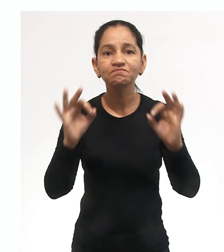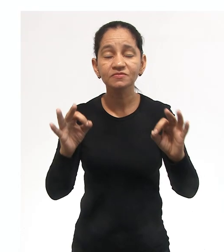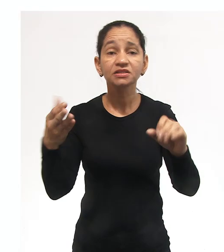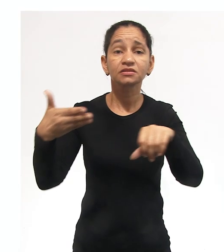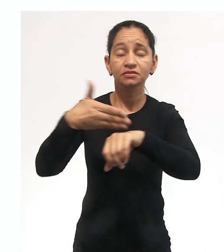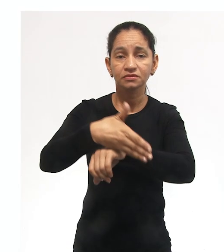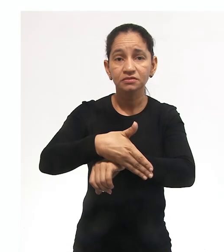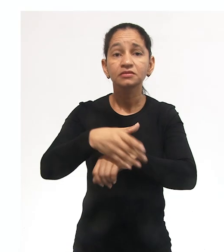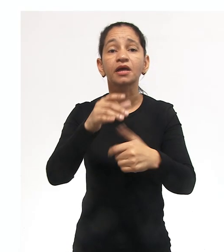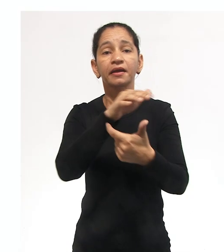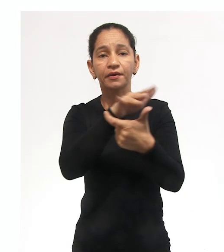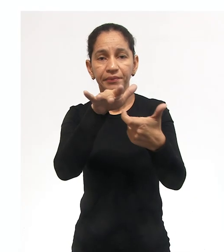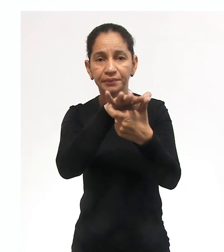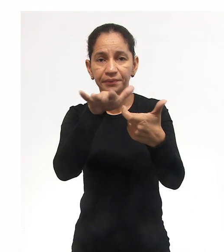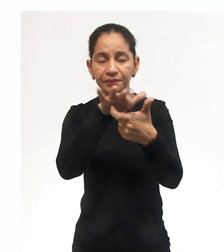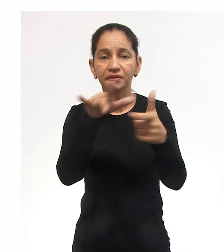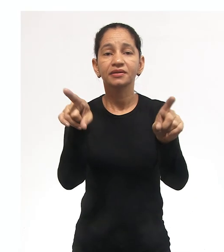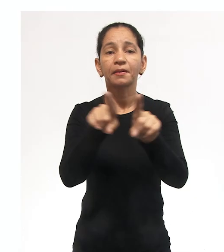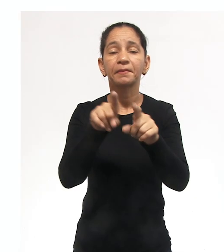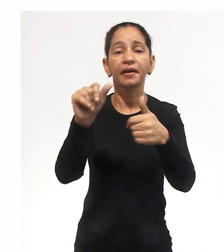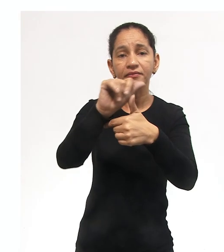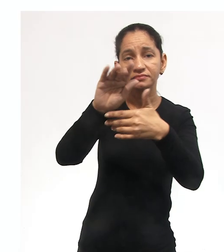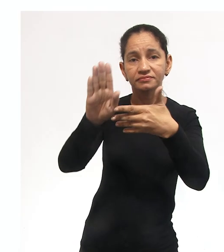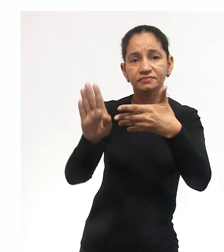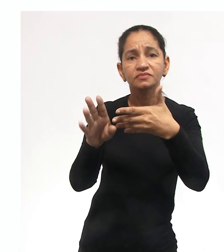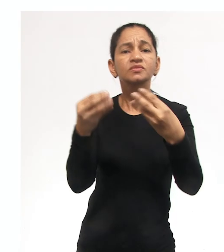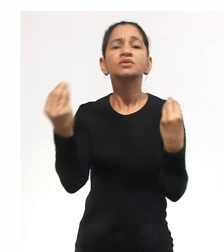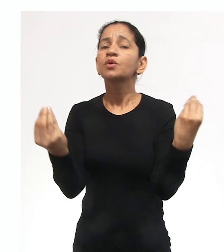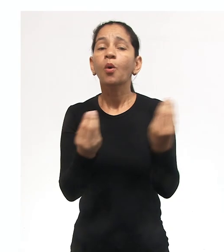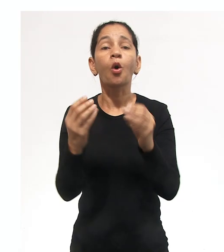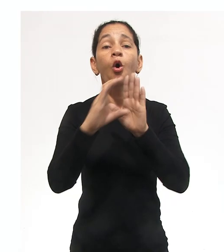temos alfabetização e letramento, explorando